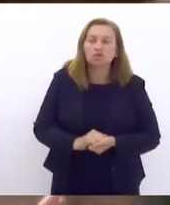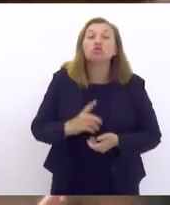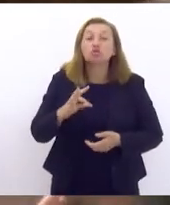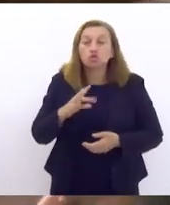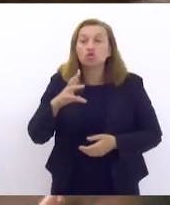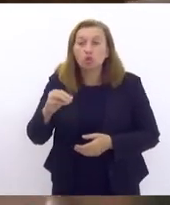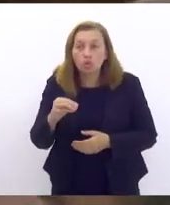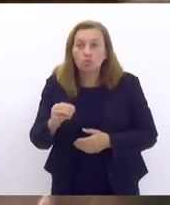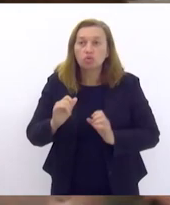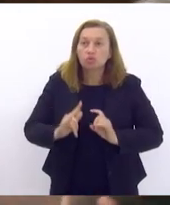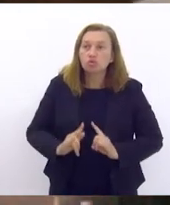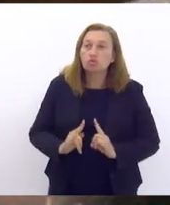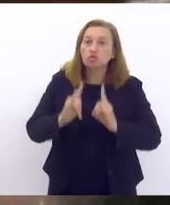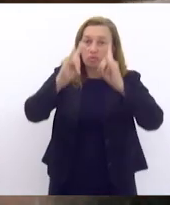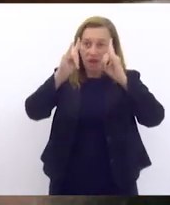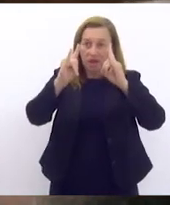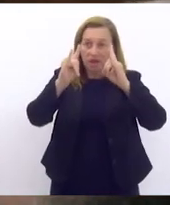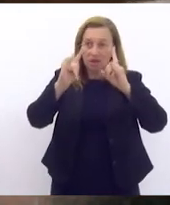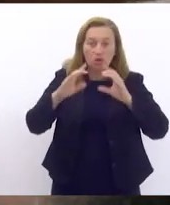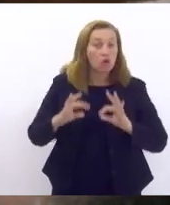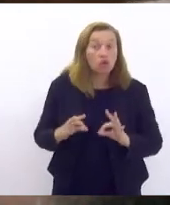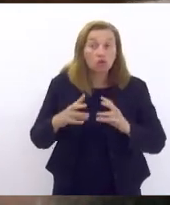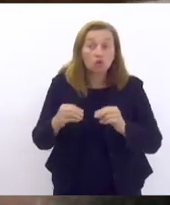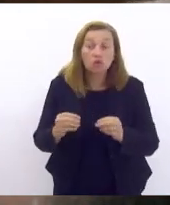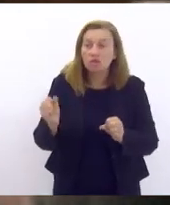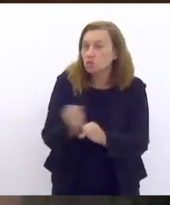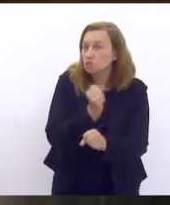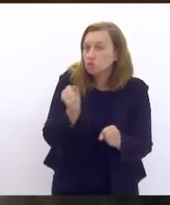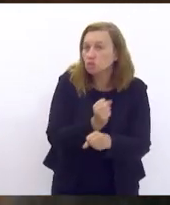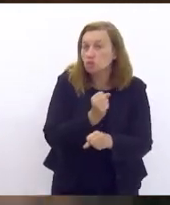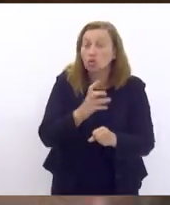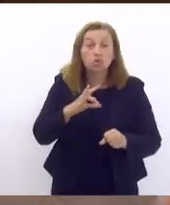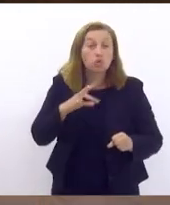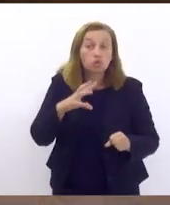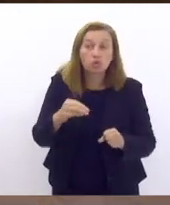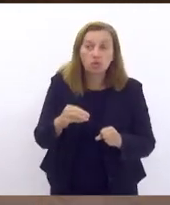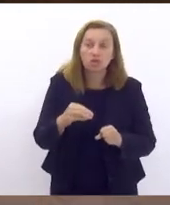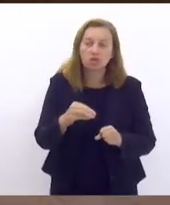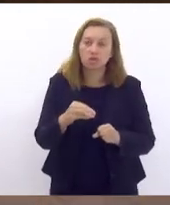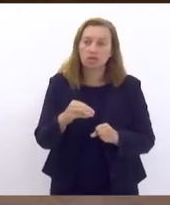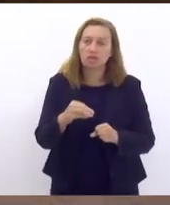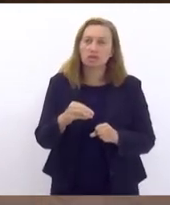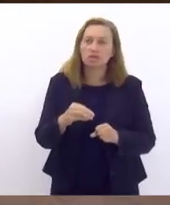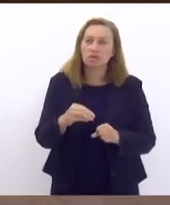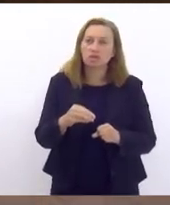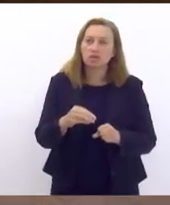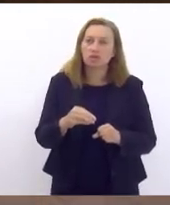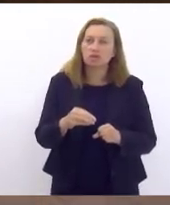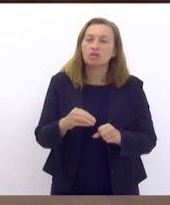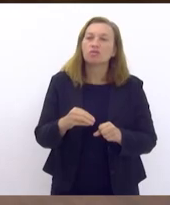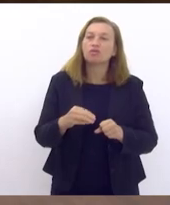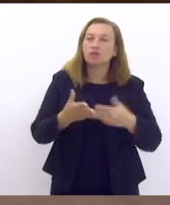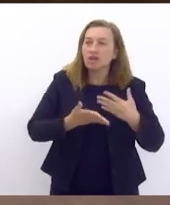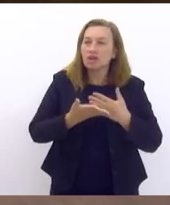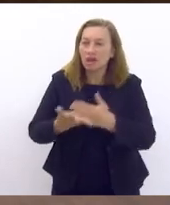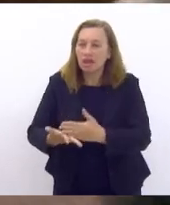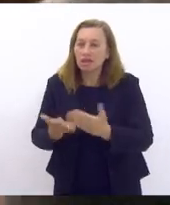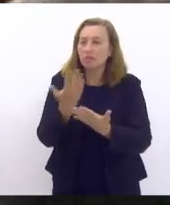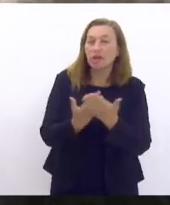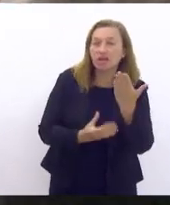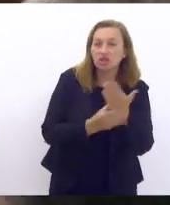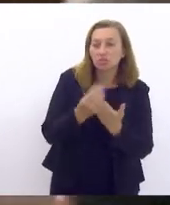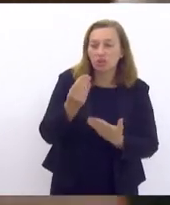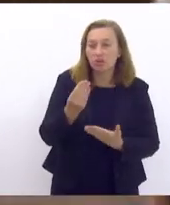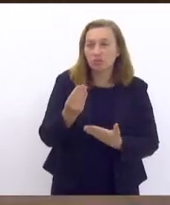todos esses prédios, todas essas construções foram erigidas pelas mãos